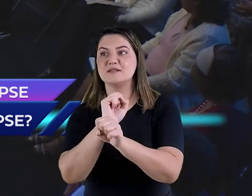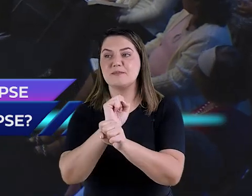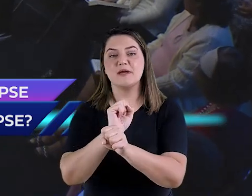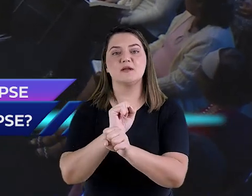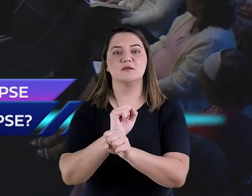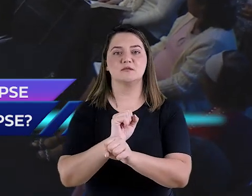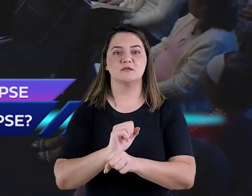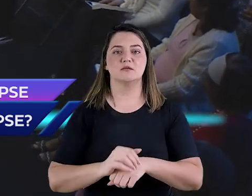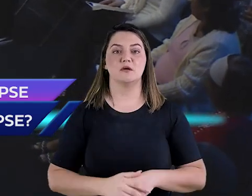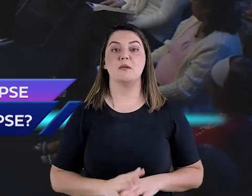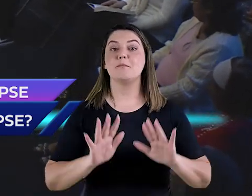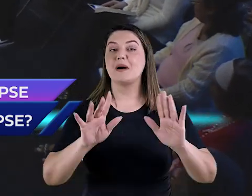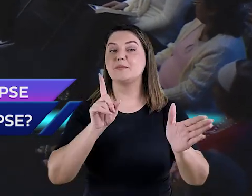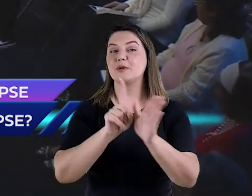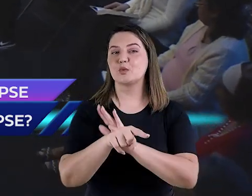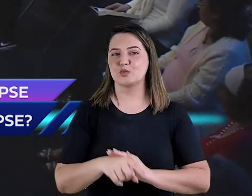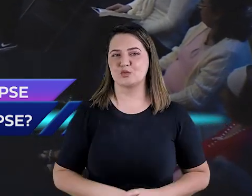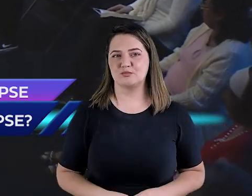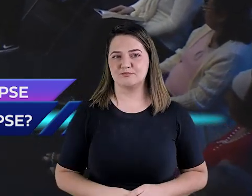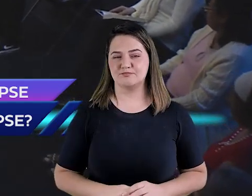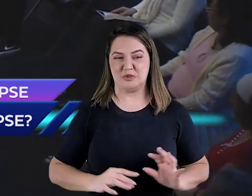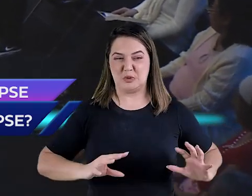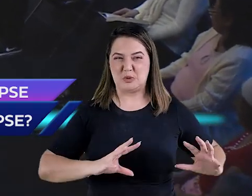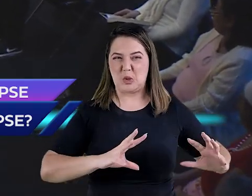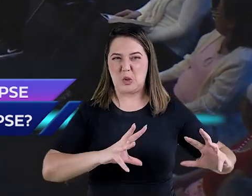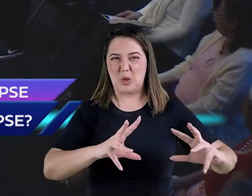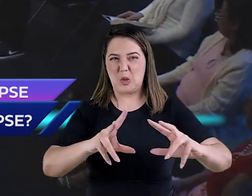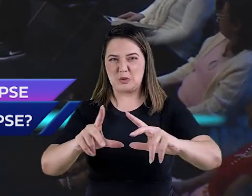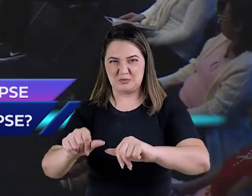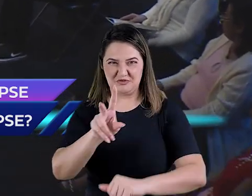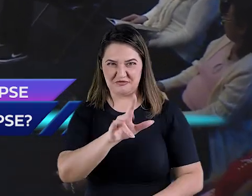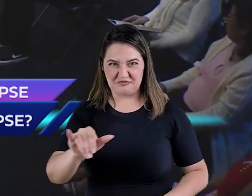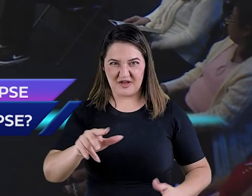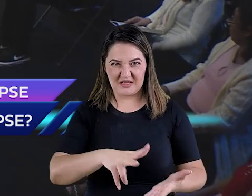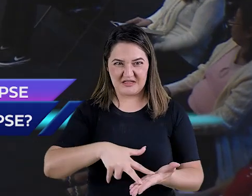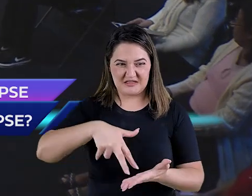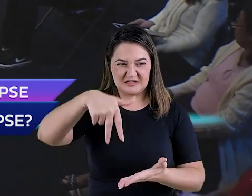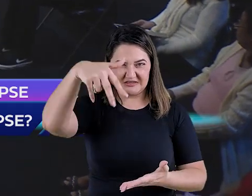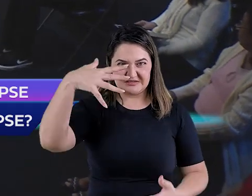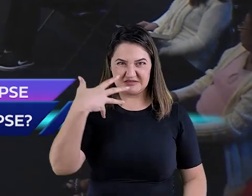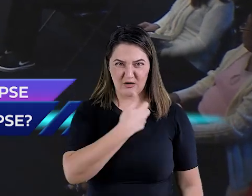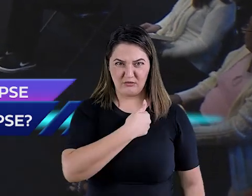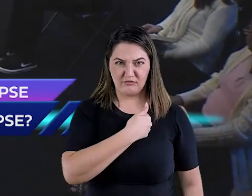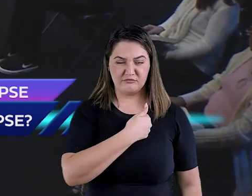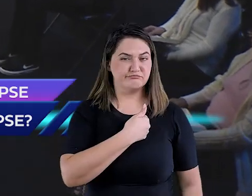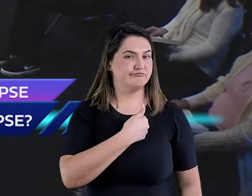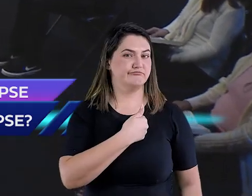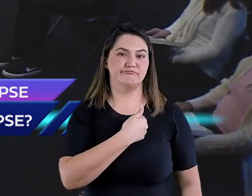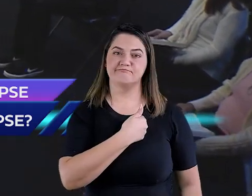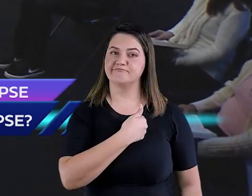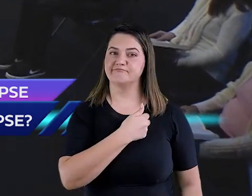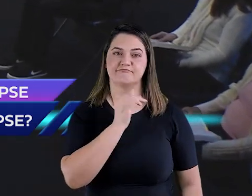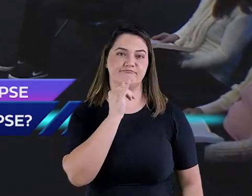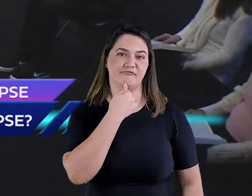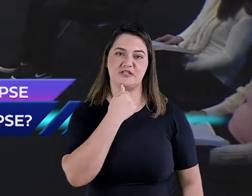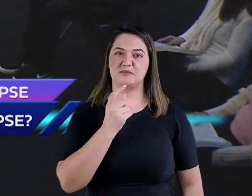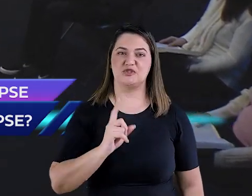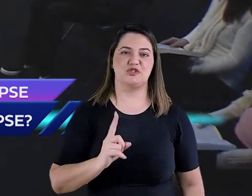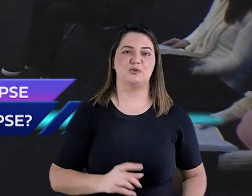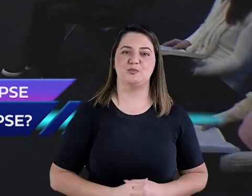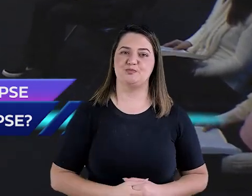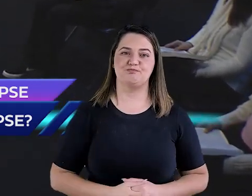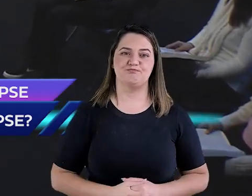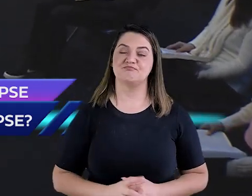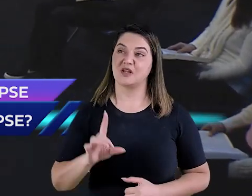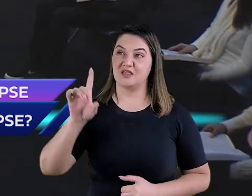levar todo mundo para a salvação? Não. Infelizmente não. O desejo de Deus é salvar. O desejo